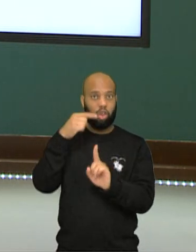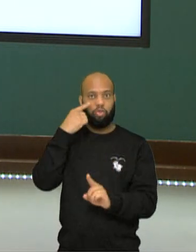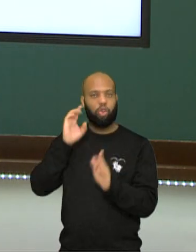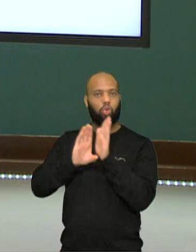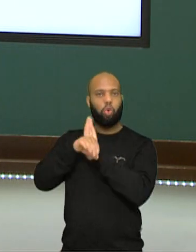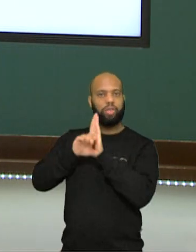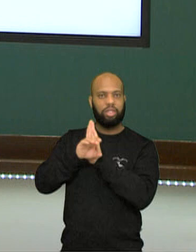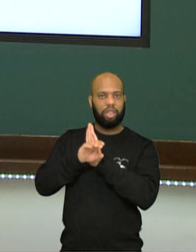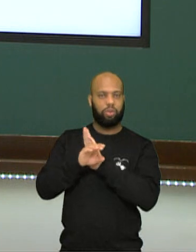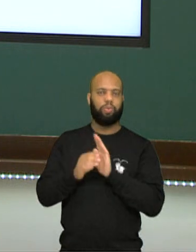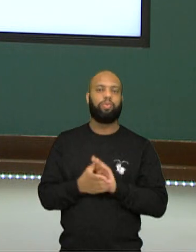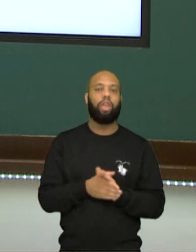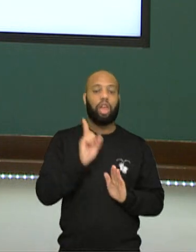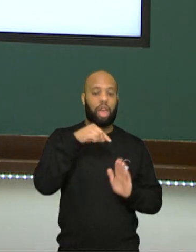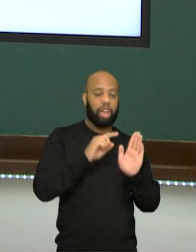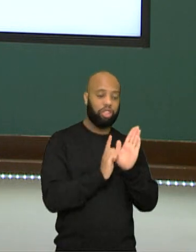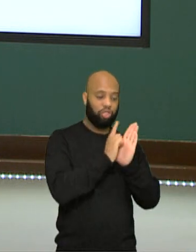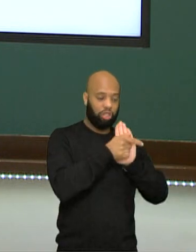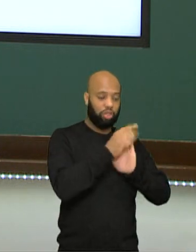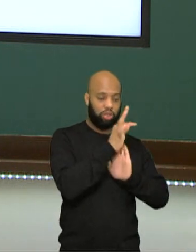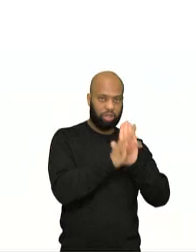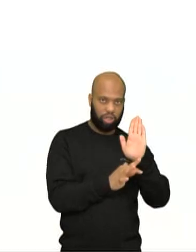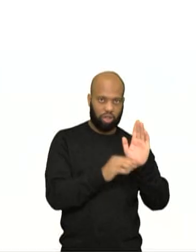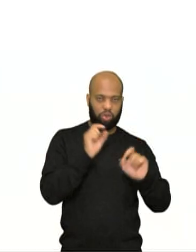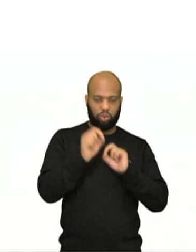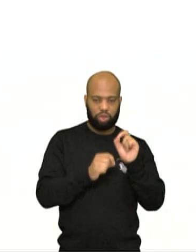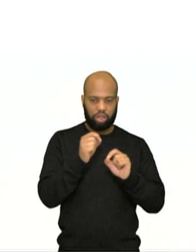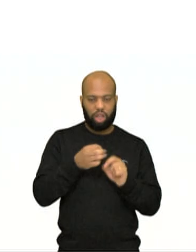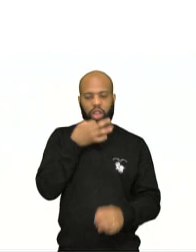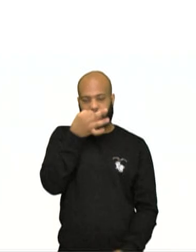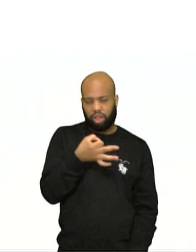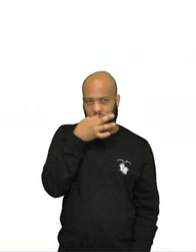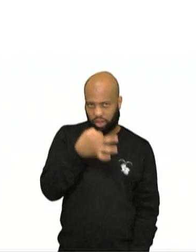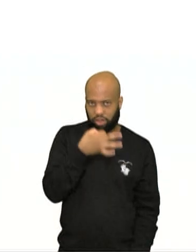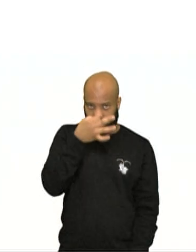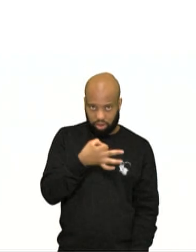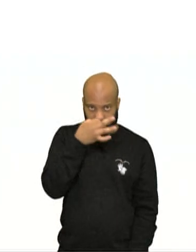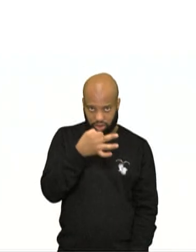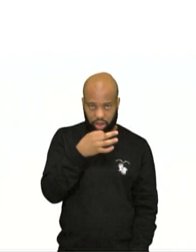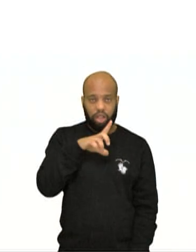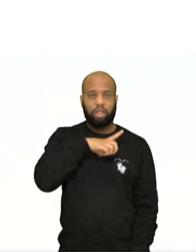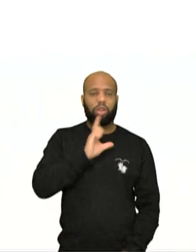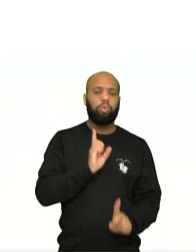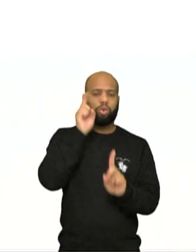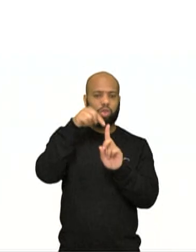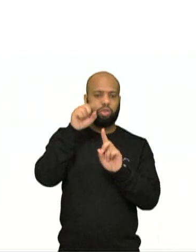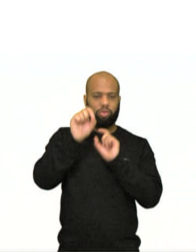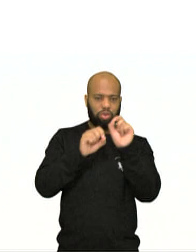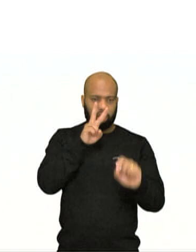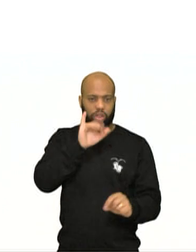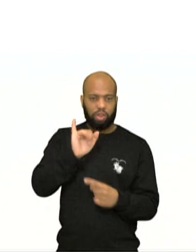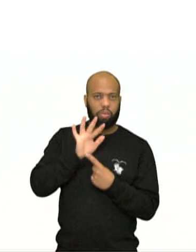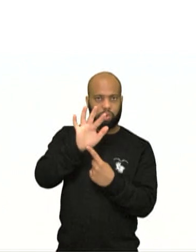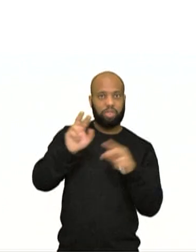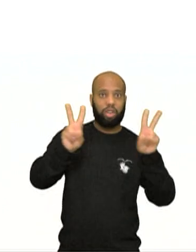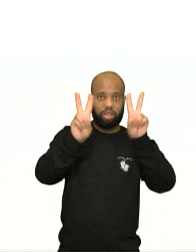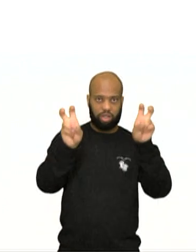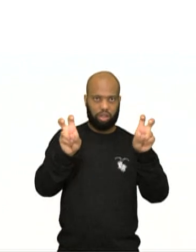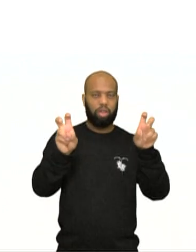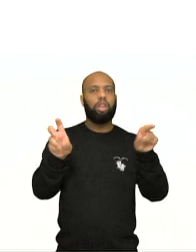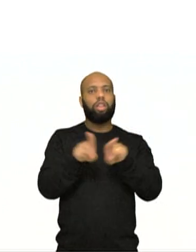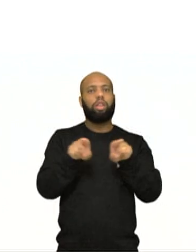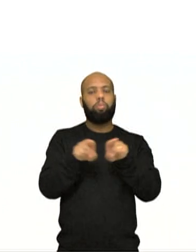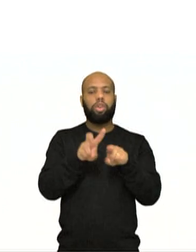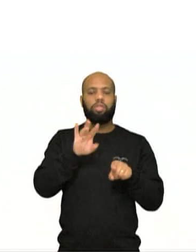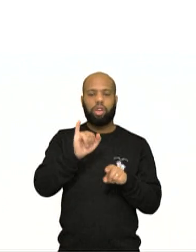dele. É um gênero textual dissertativo argumentativo que possui a finalidade de apresentar um tema e um ponto